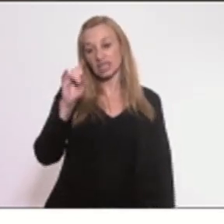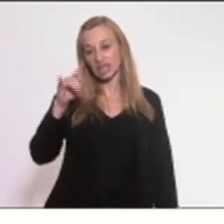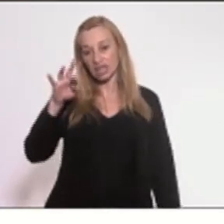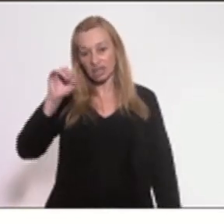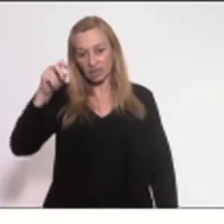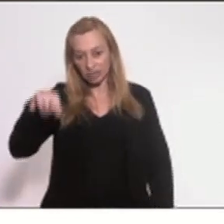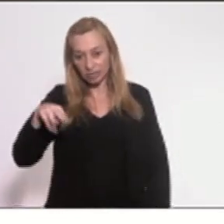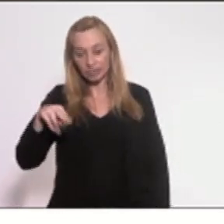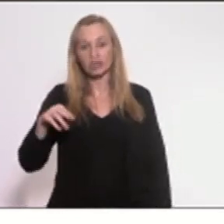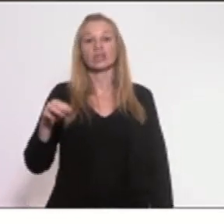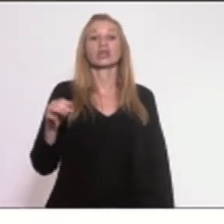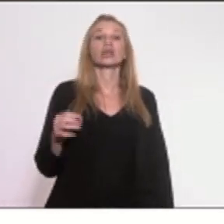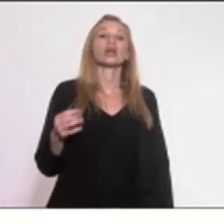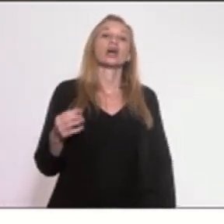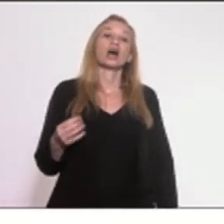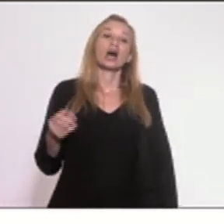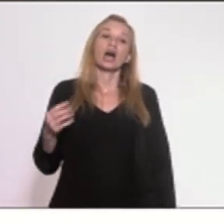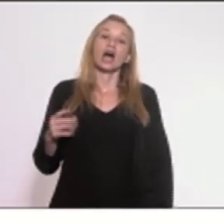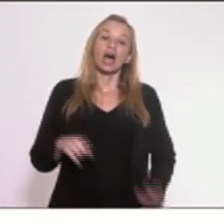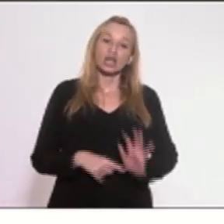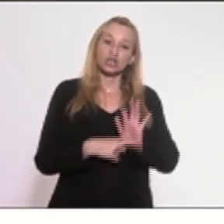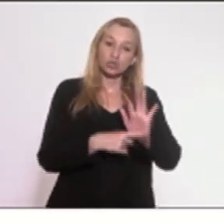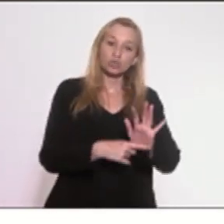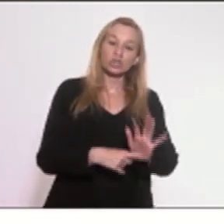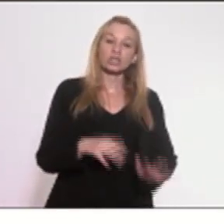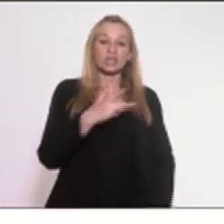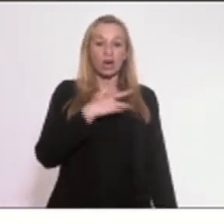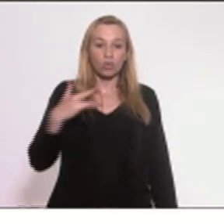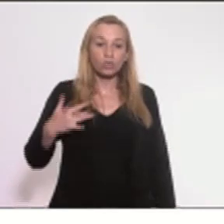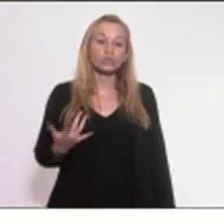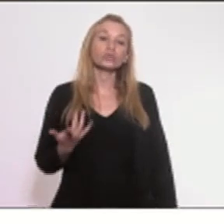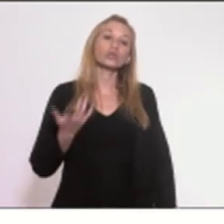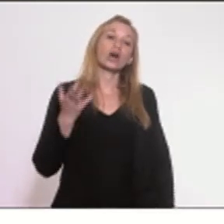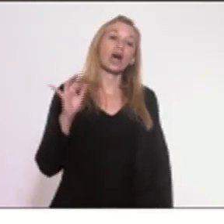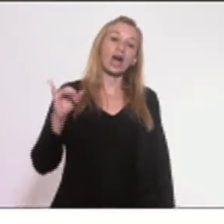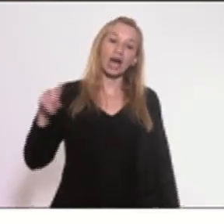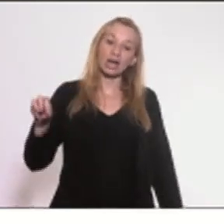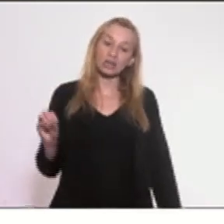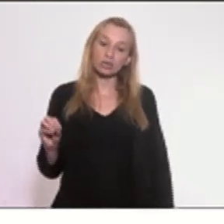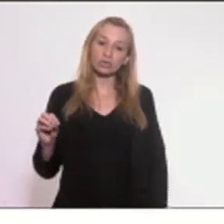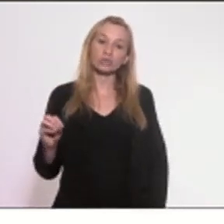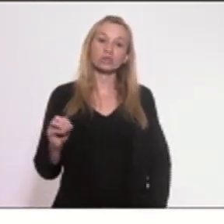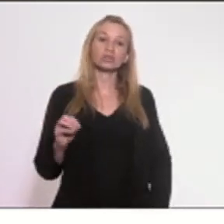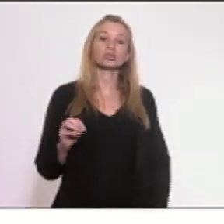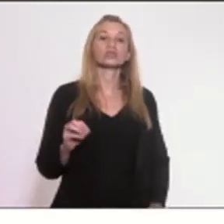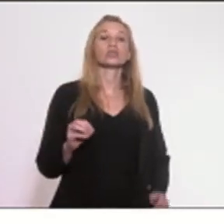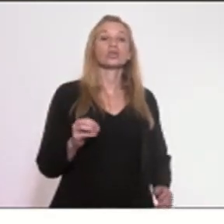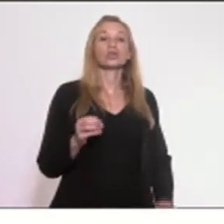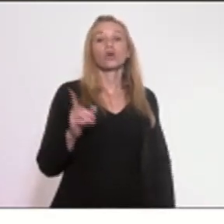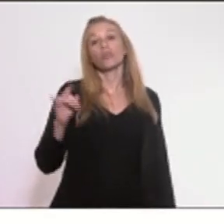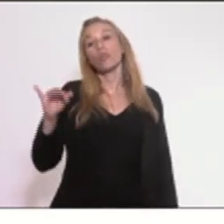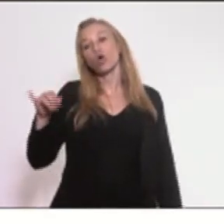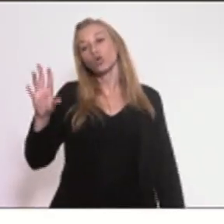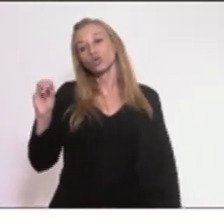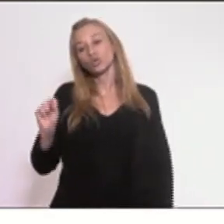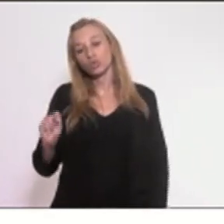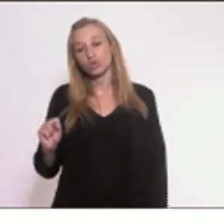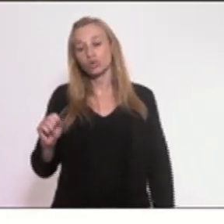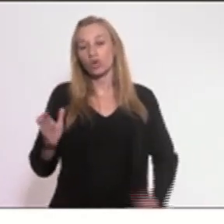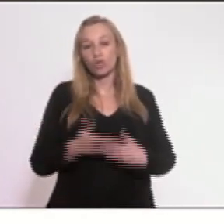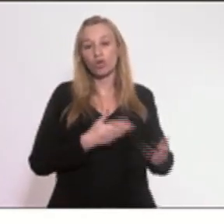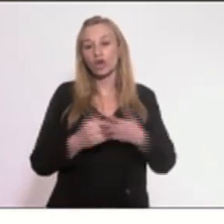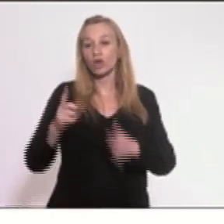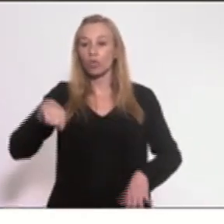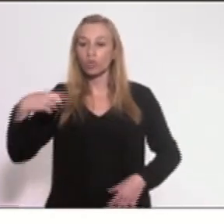de auxílio saúde na CODIM, o RAIS da PM com aumento, criação de auxílios, vantagens, bônus, abônus ou qualquer tipo